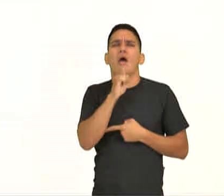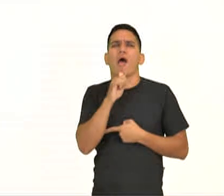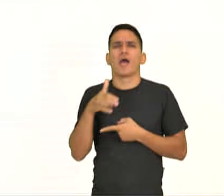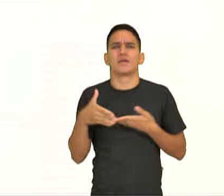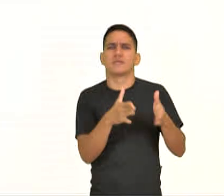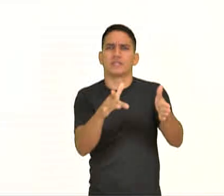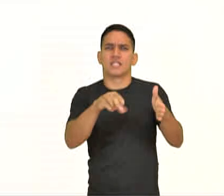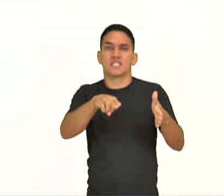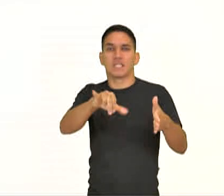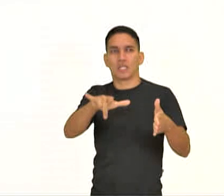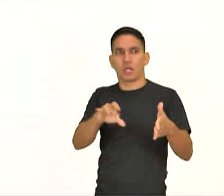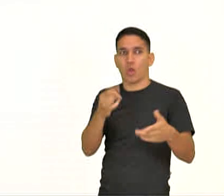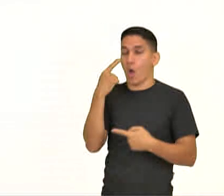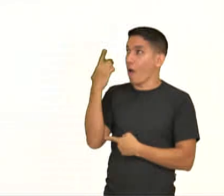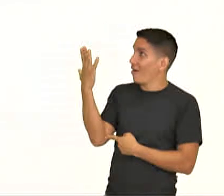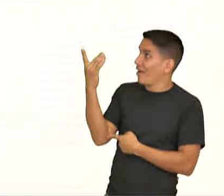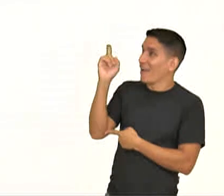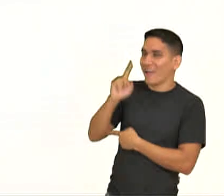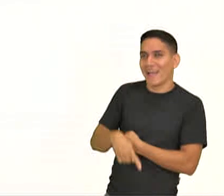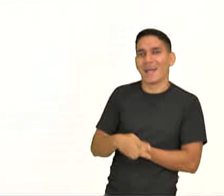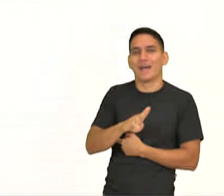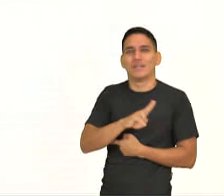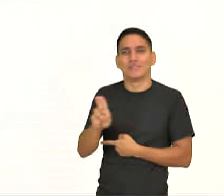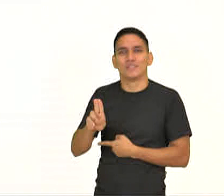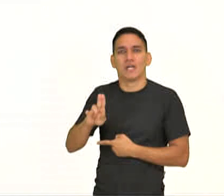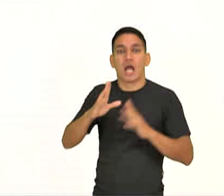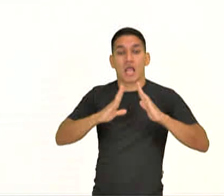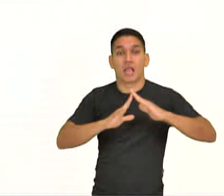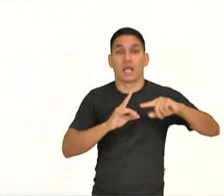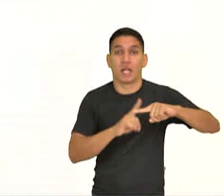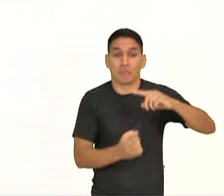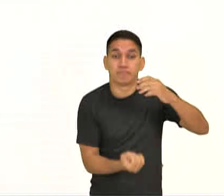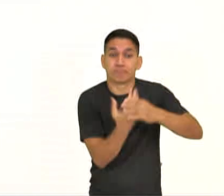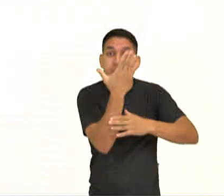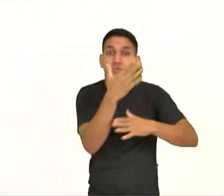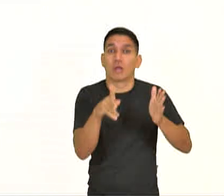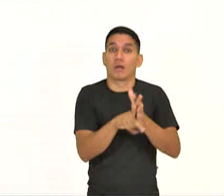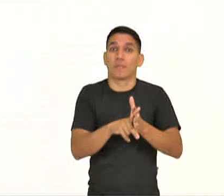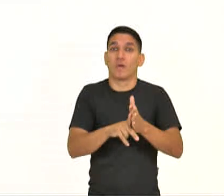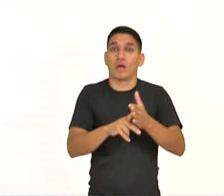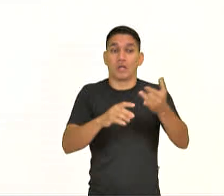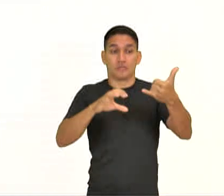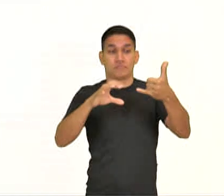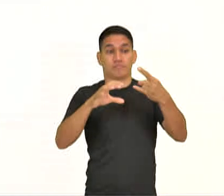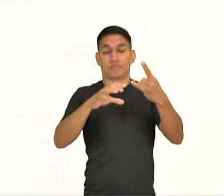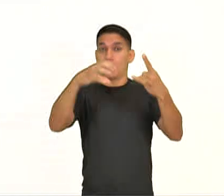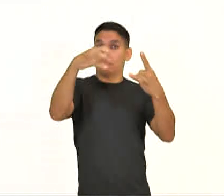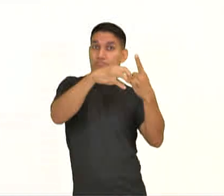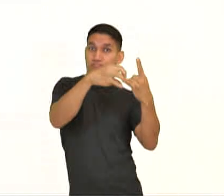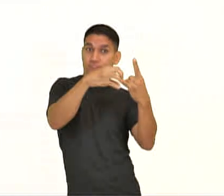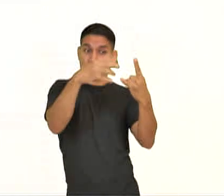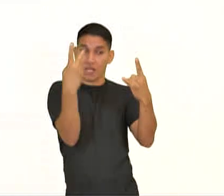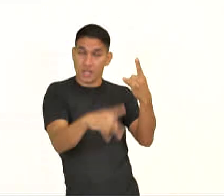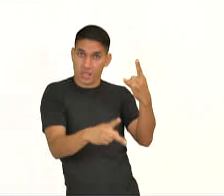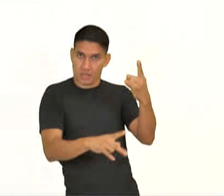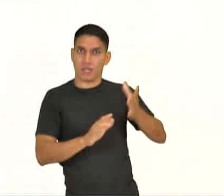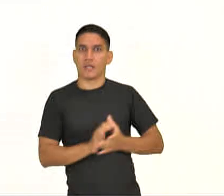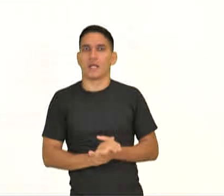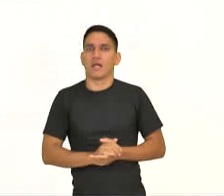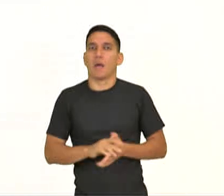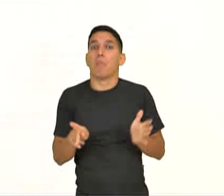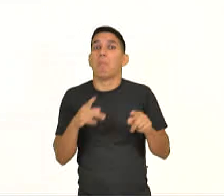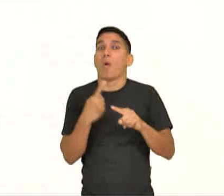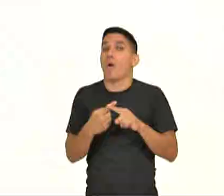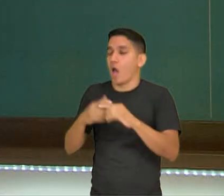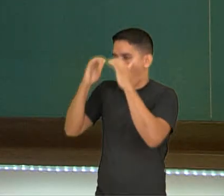templo, vocês estão vendo, é o templo de Jefer-Hussein. Foi erguido pelo vice-rei de Cuxi, Setal, em nome do faraó